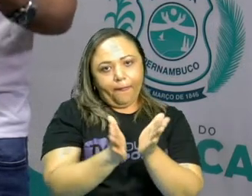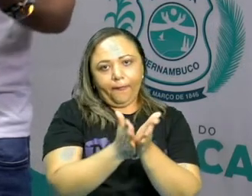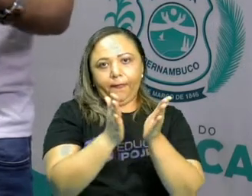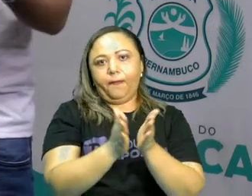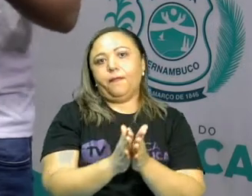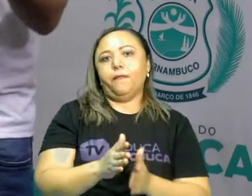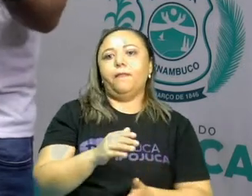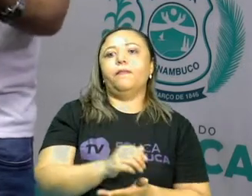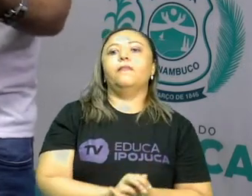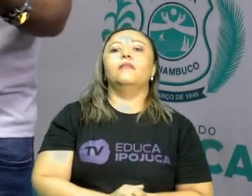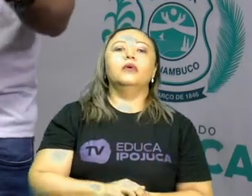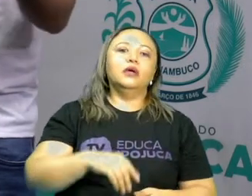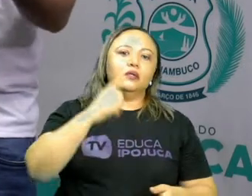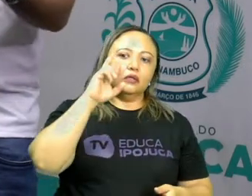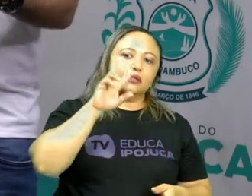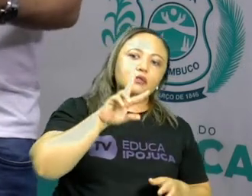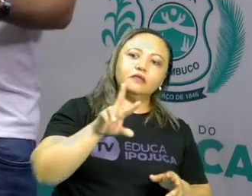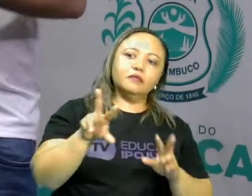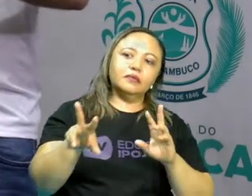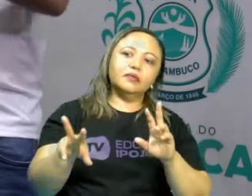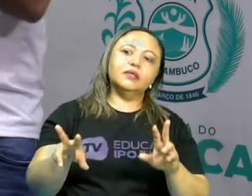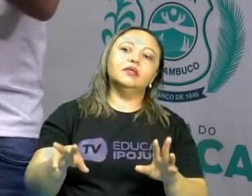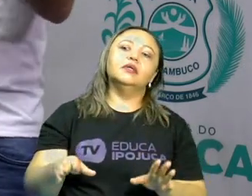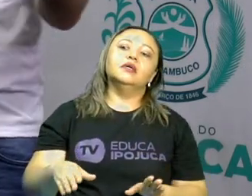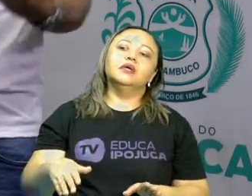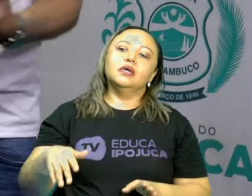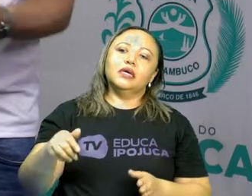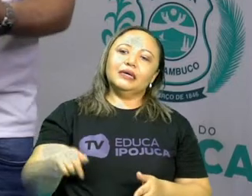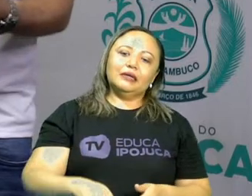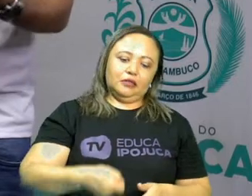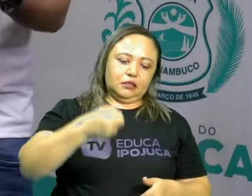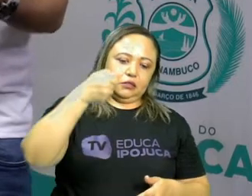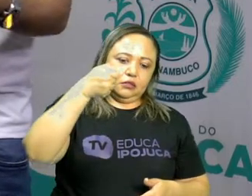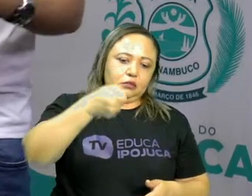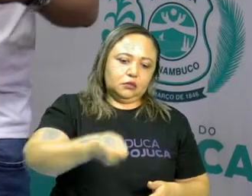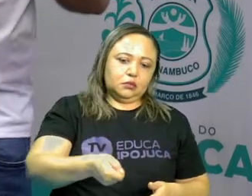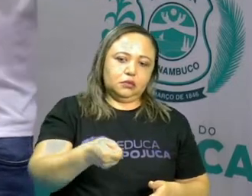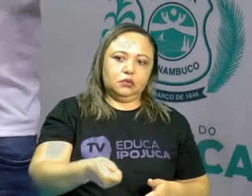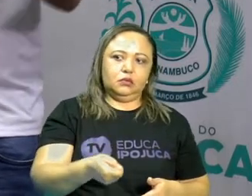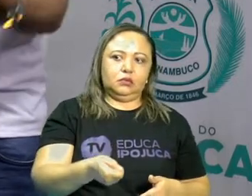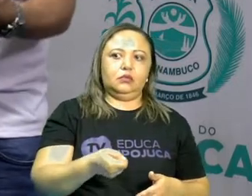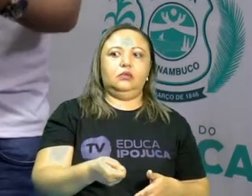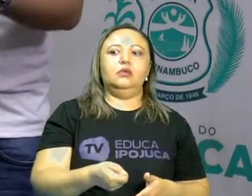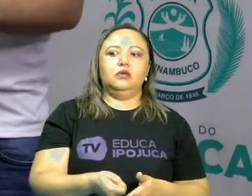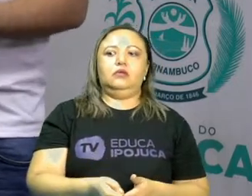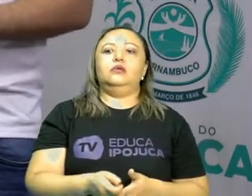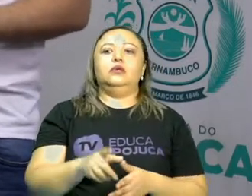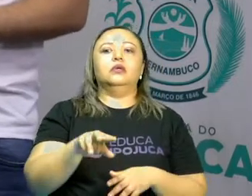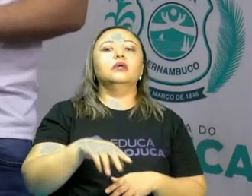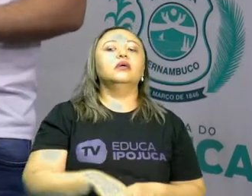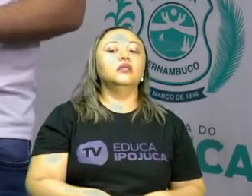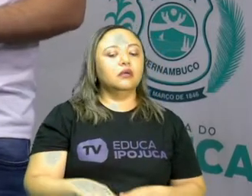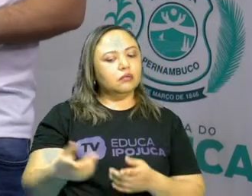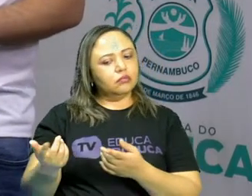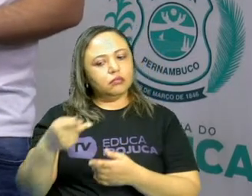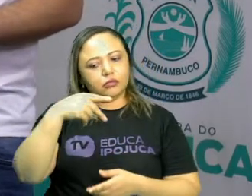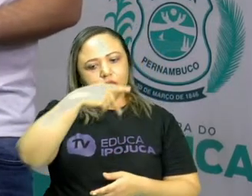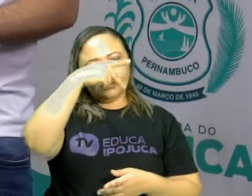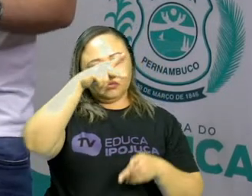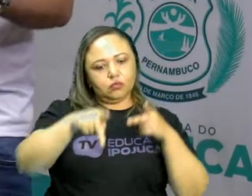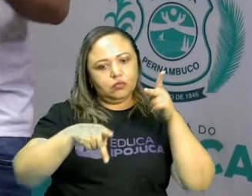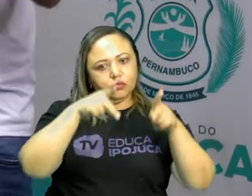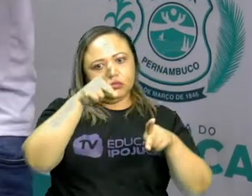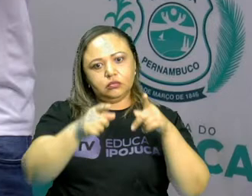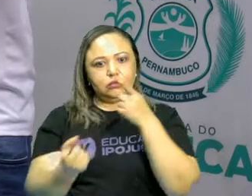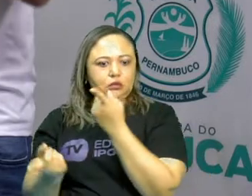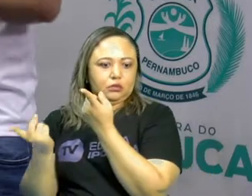justamente isso vai ser um dos fatores que vai, essa exploração do povo vai fazer com que ele se revoltasse contra o antigo regime